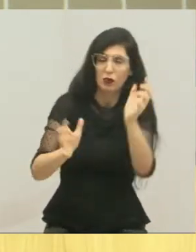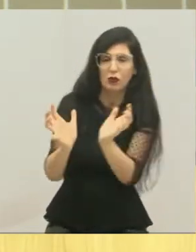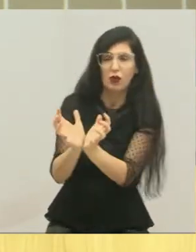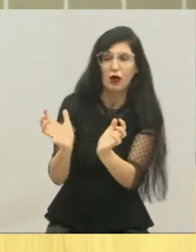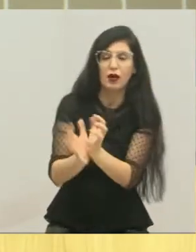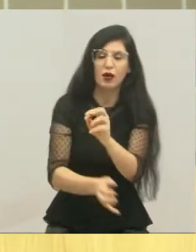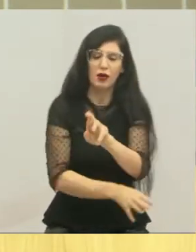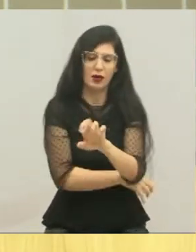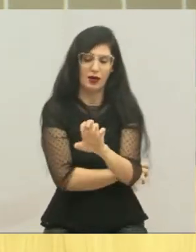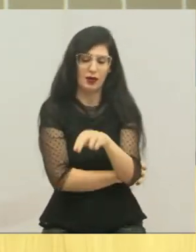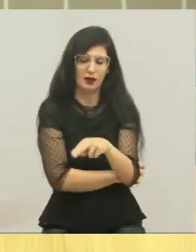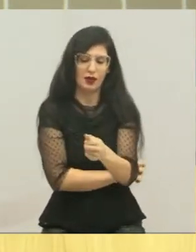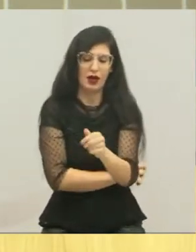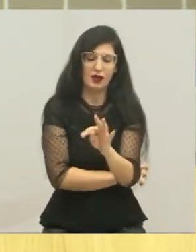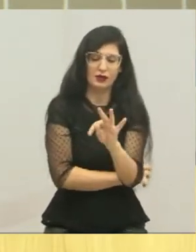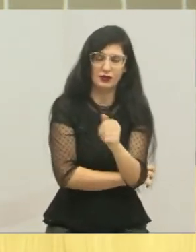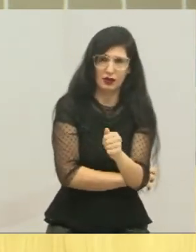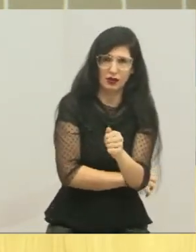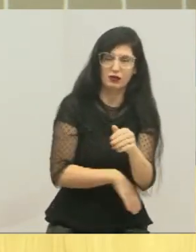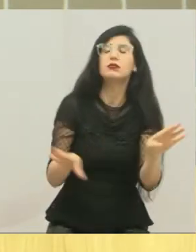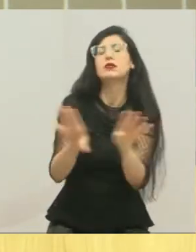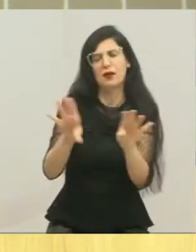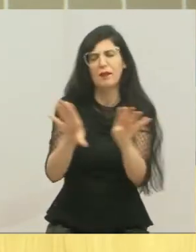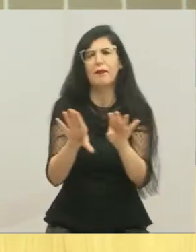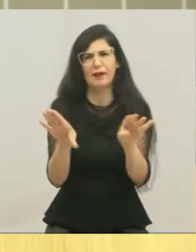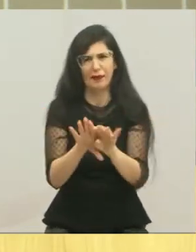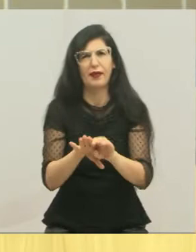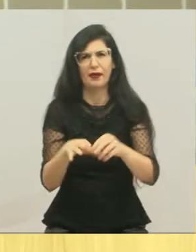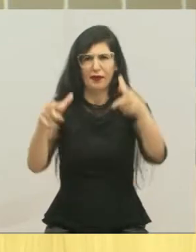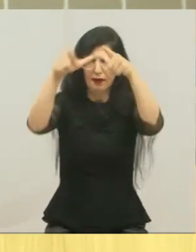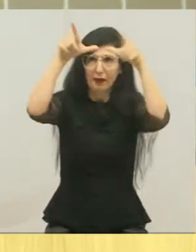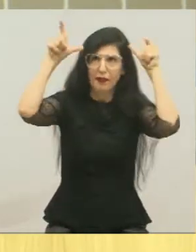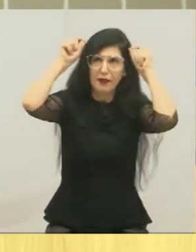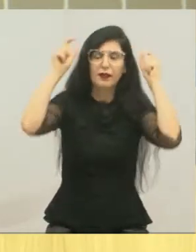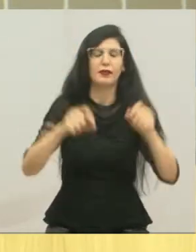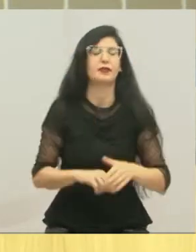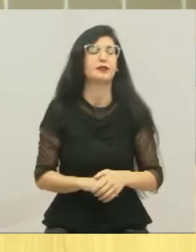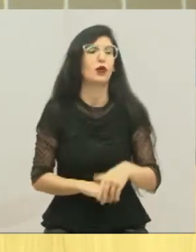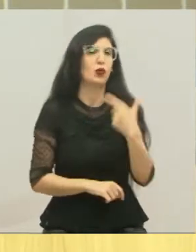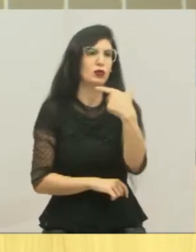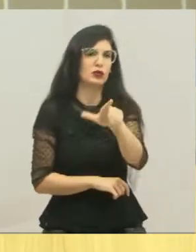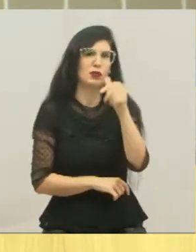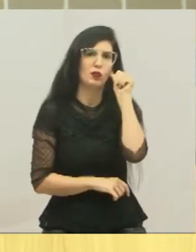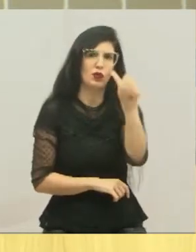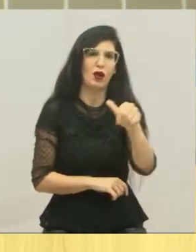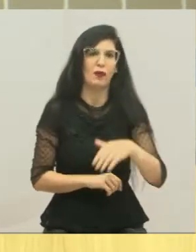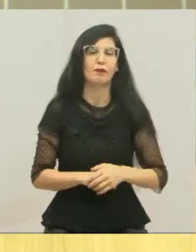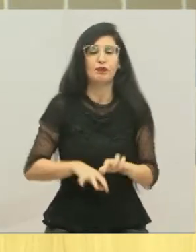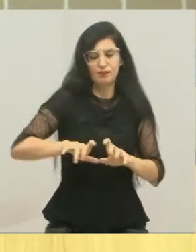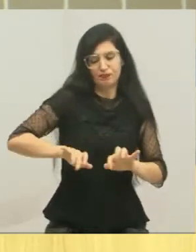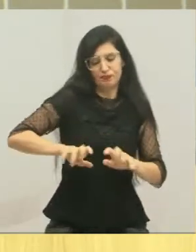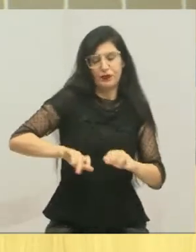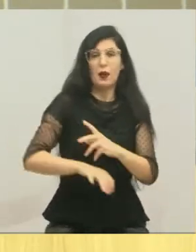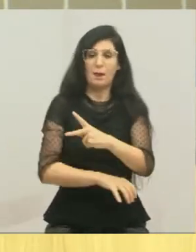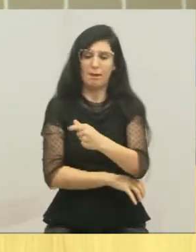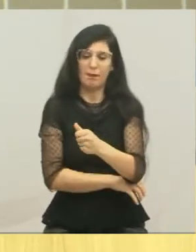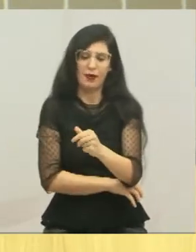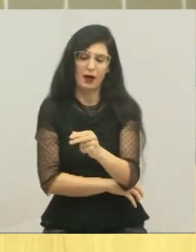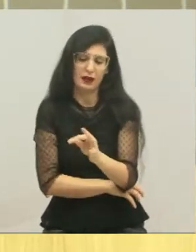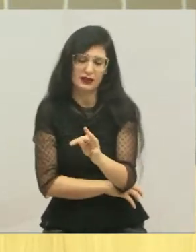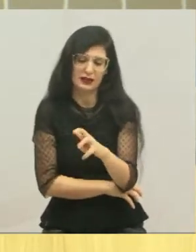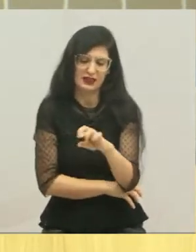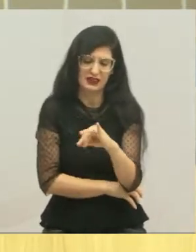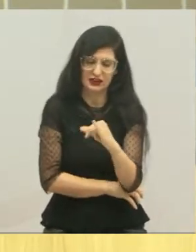Silva, a recepcionista Patrícia Aparecida Alves, a atendente Patrícia dos Santos